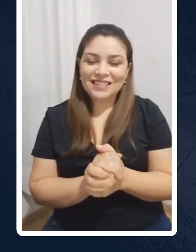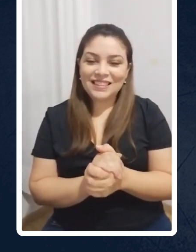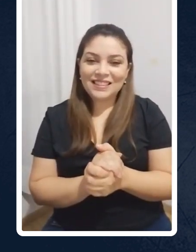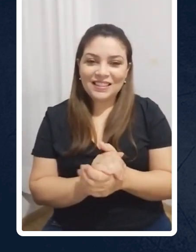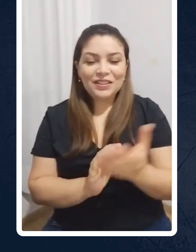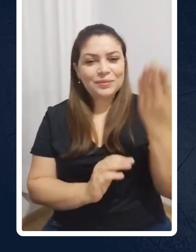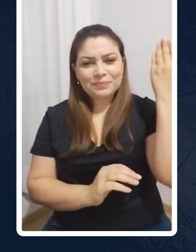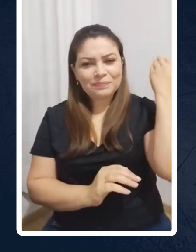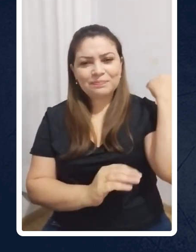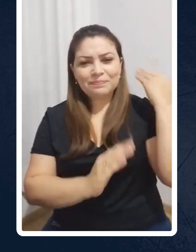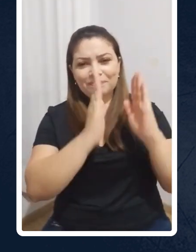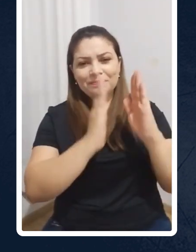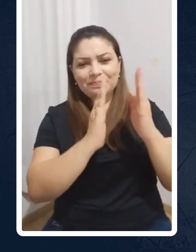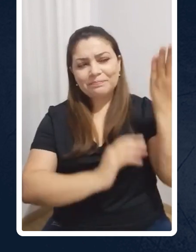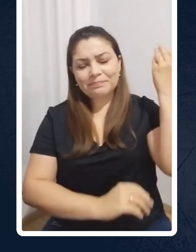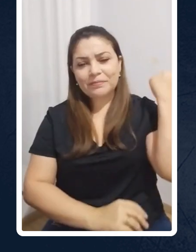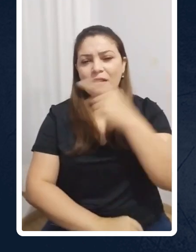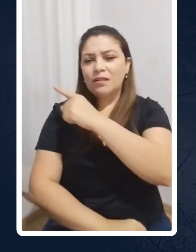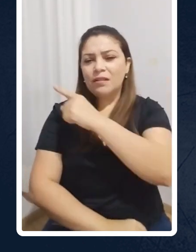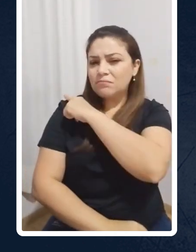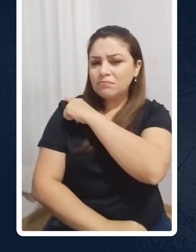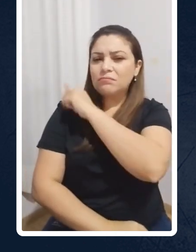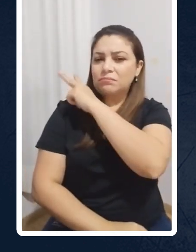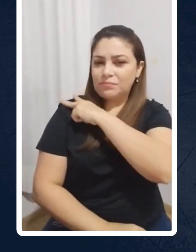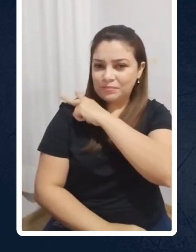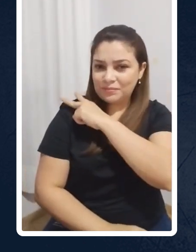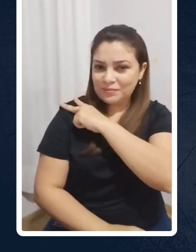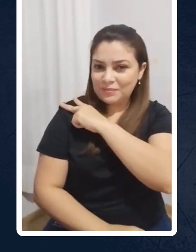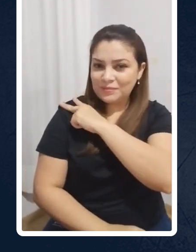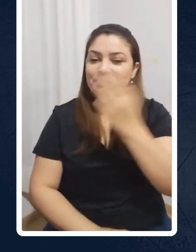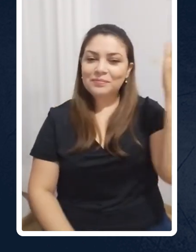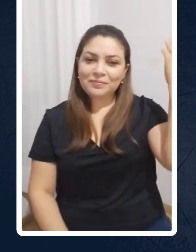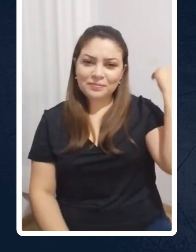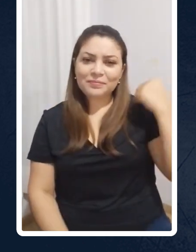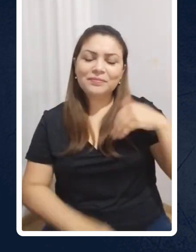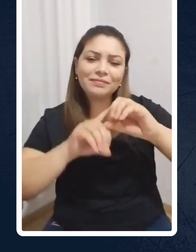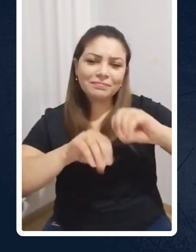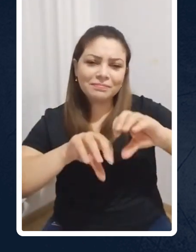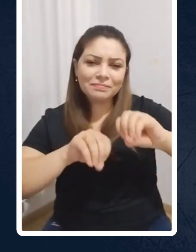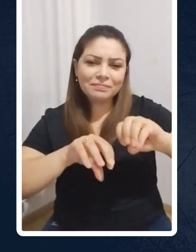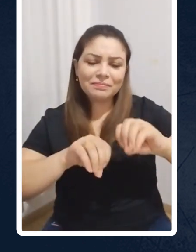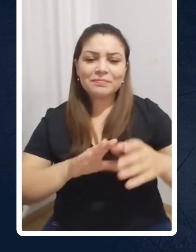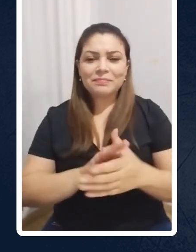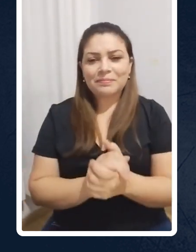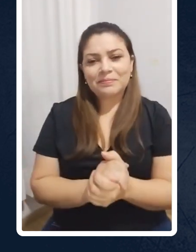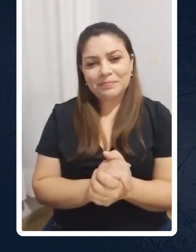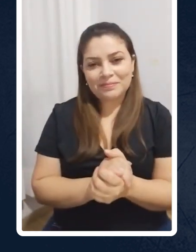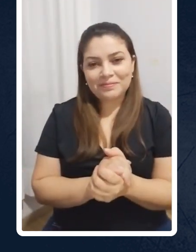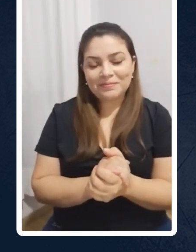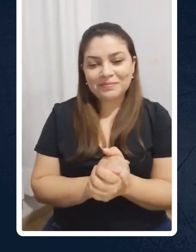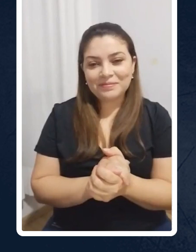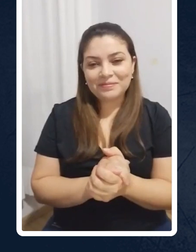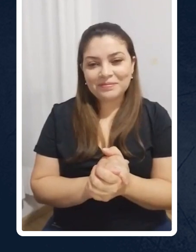Eu comecei a dar naquela época conhecimento de Libras e